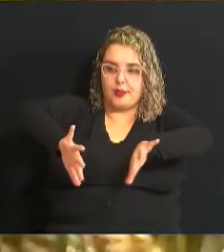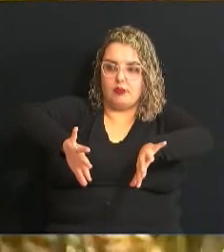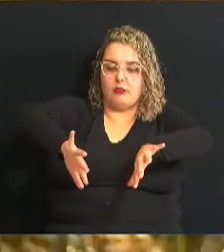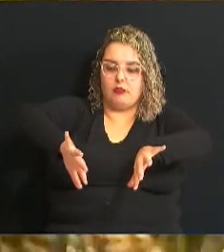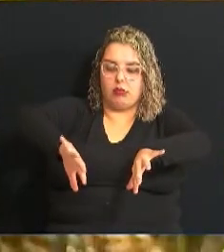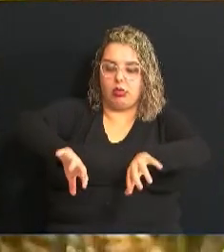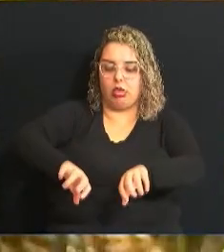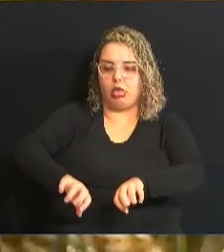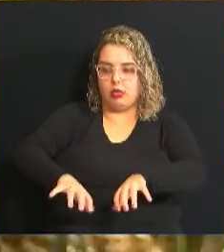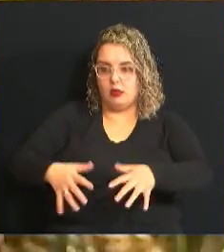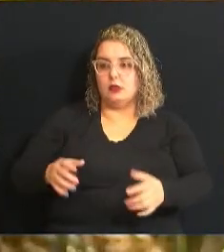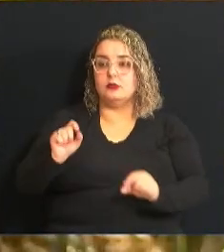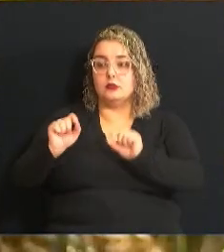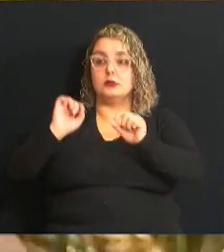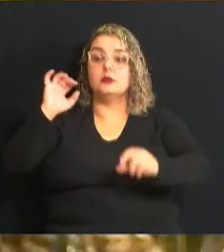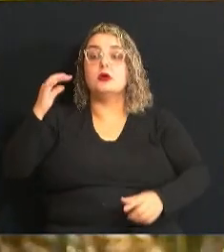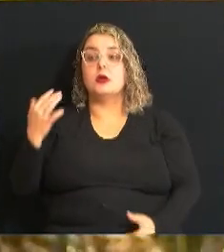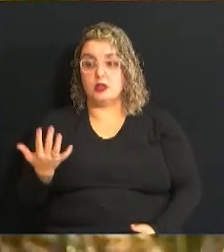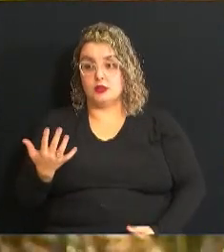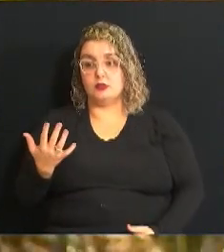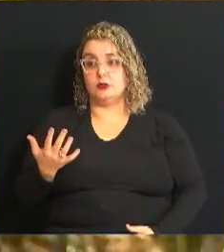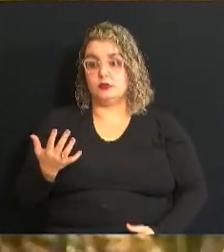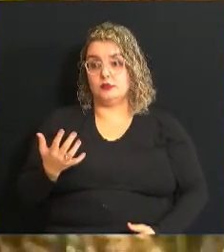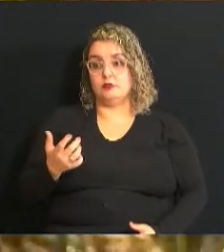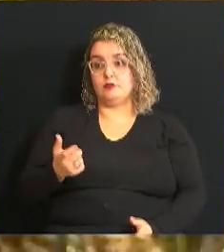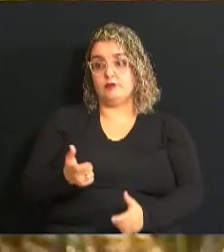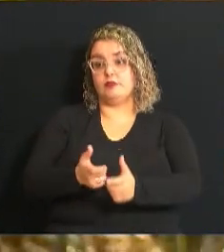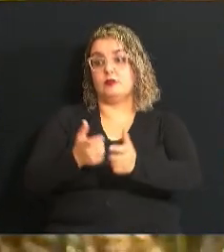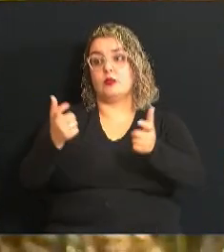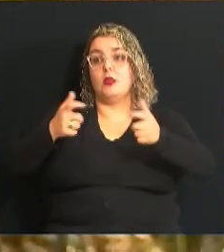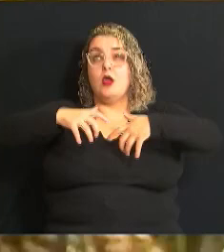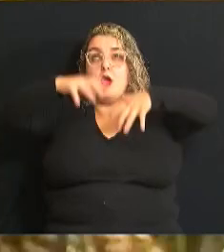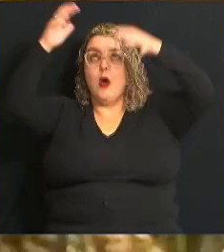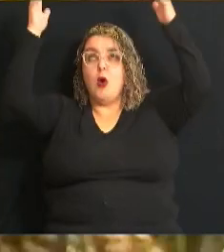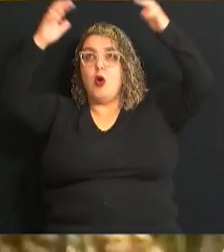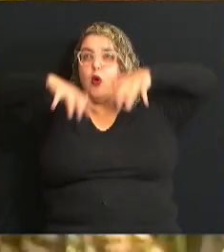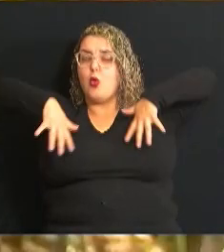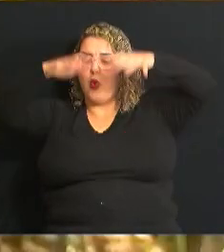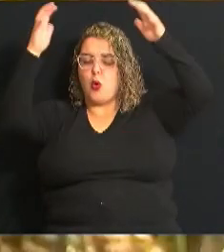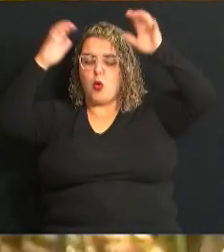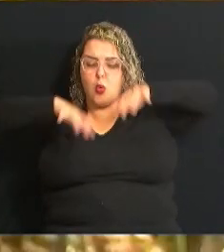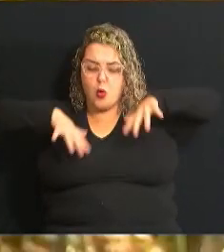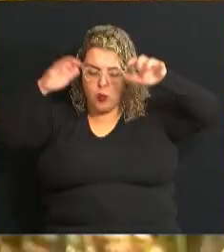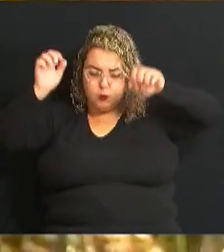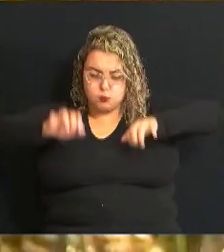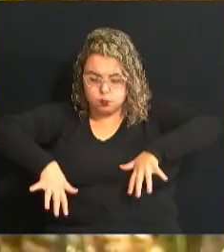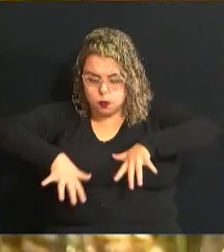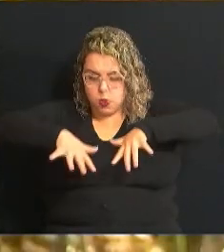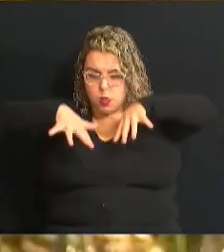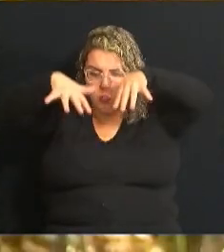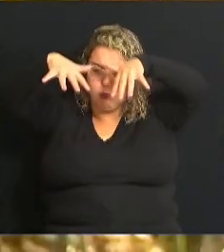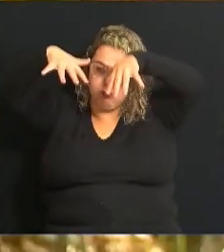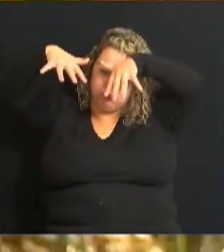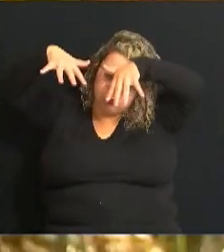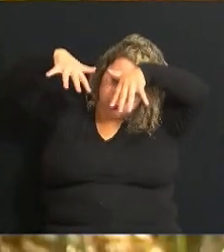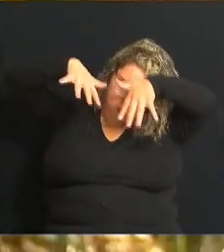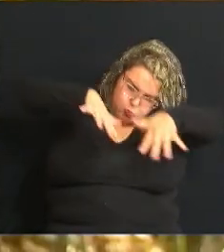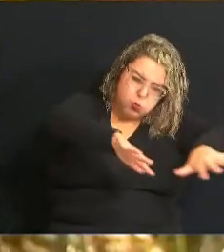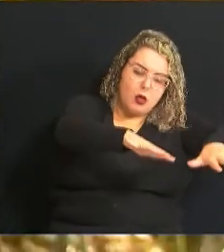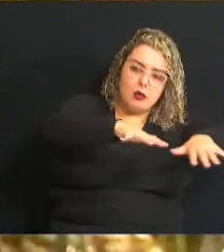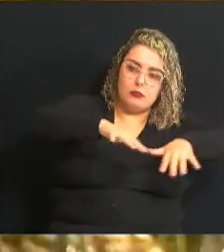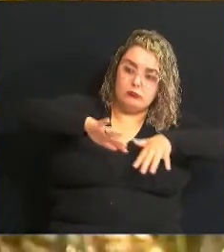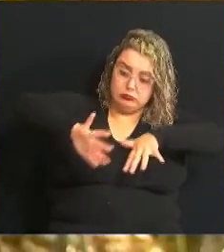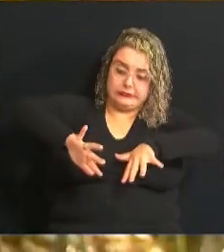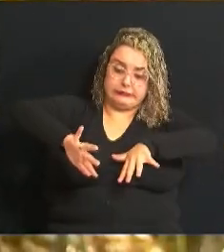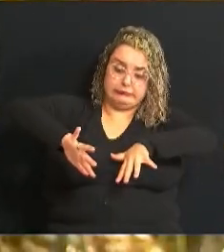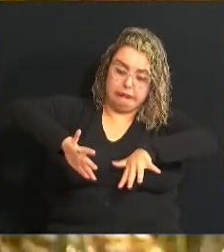que aconteceu? Nas grandes enchentes, essa água levou as placas e acabou